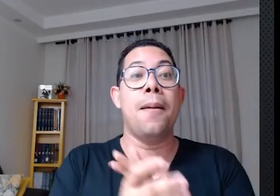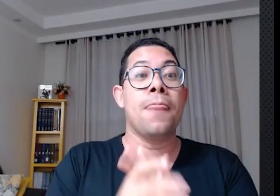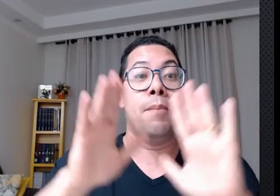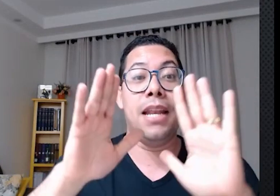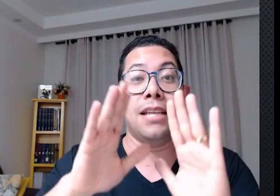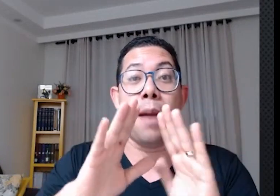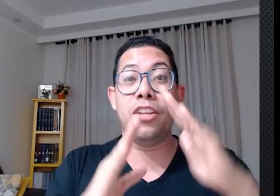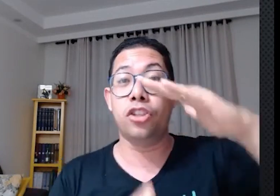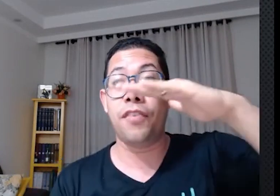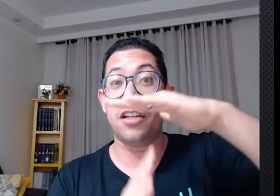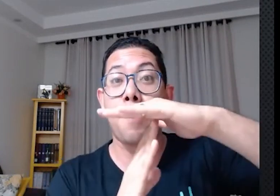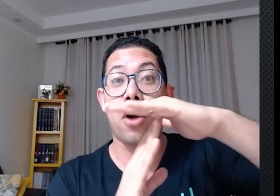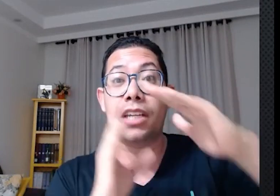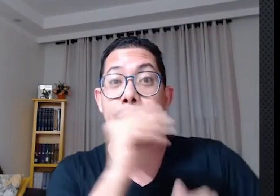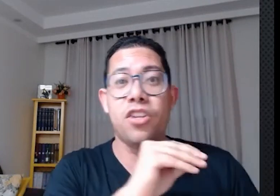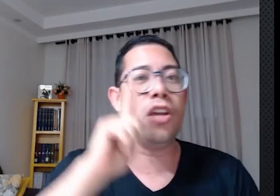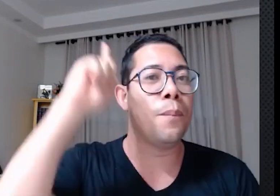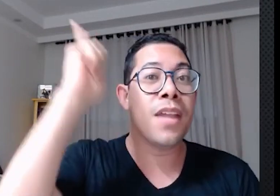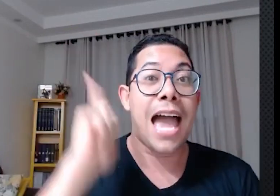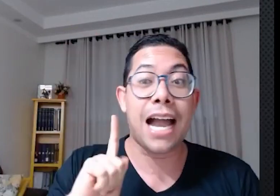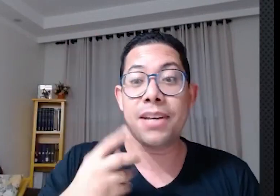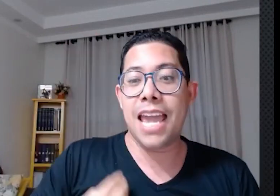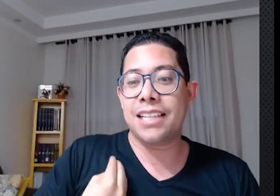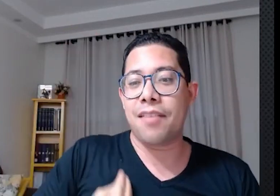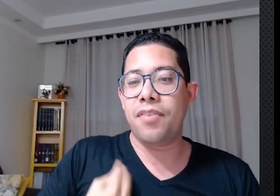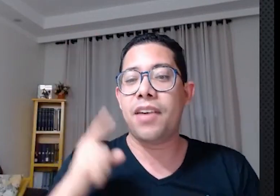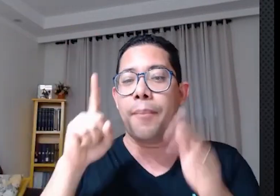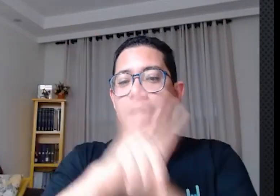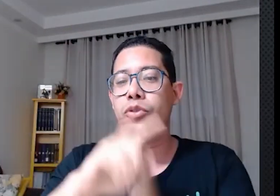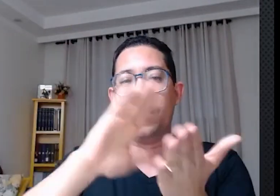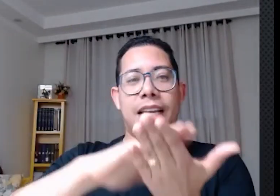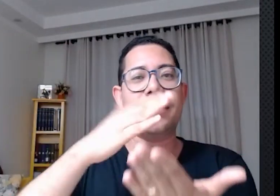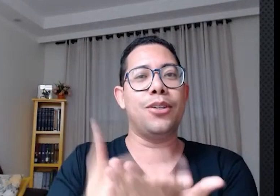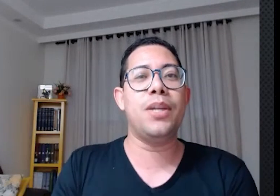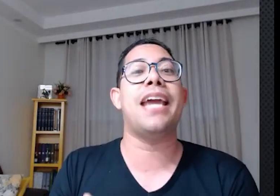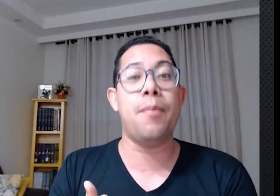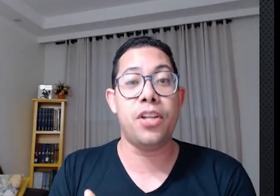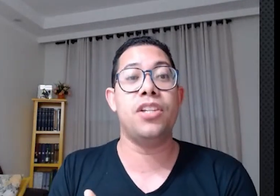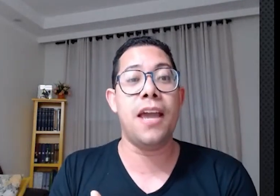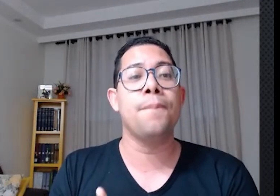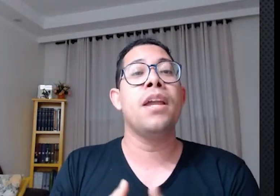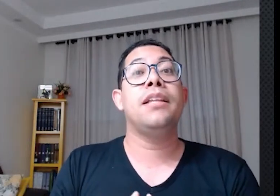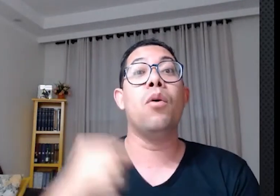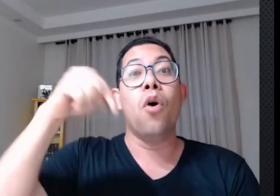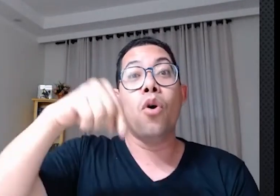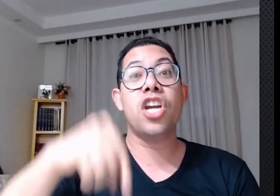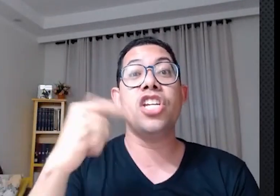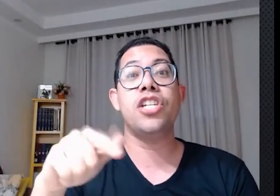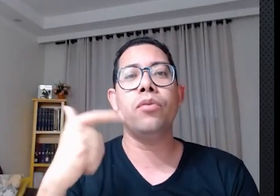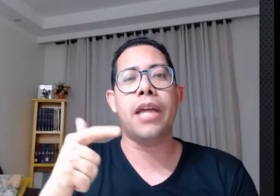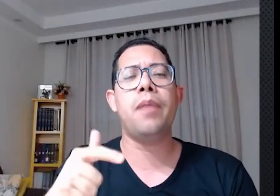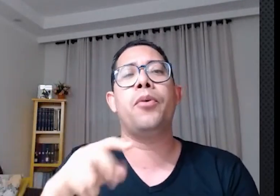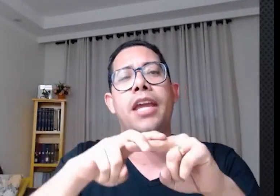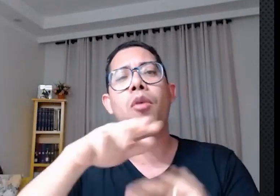dá. Beleza, rapidinho, só fazendo uma pausa aqui rapidinho. A Gabriela tá viva, ela perguntou da questão do intérprete, né? Então, hoje a